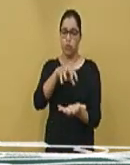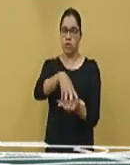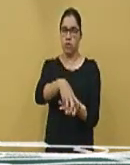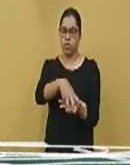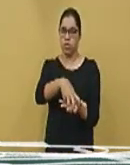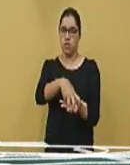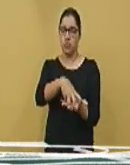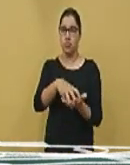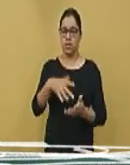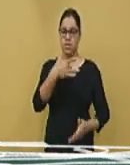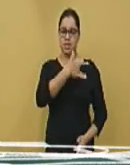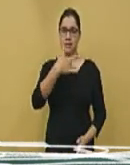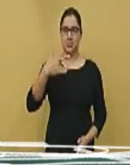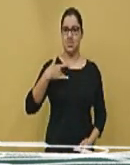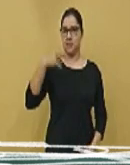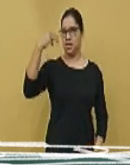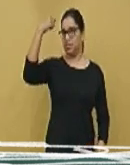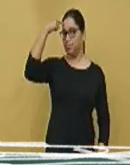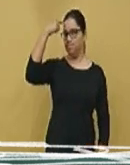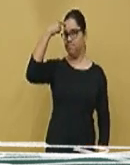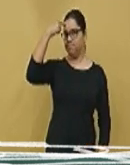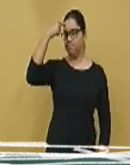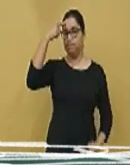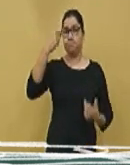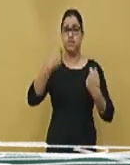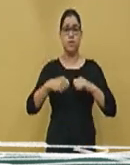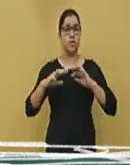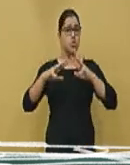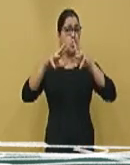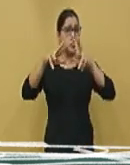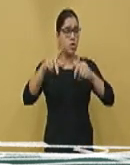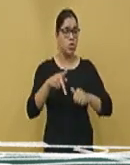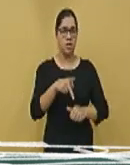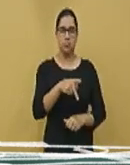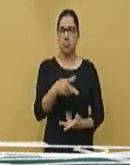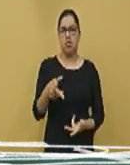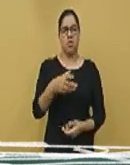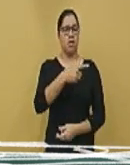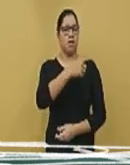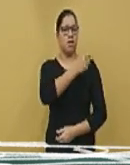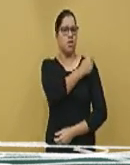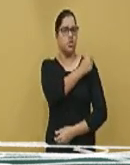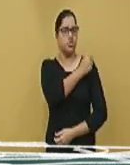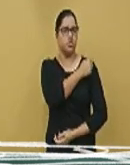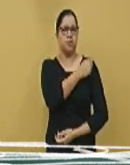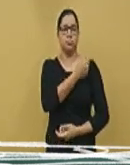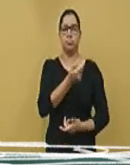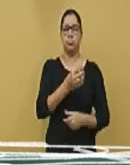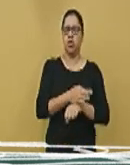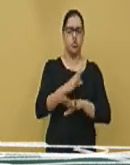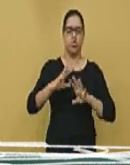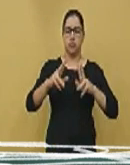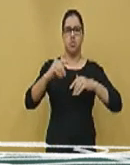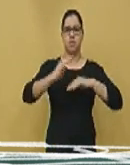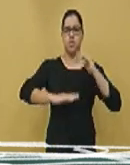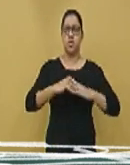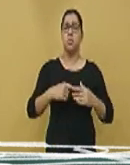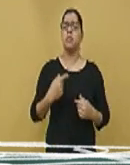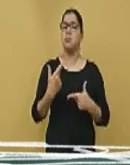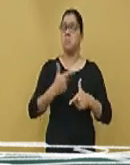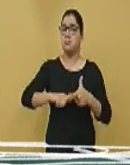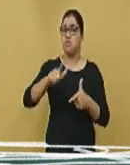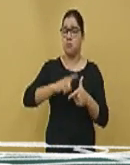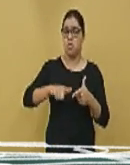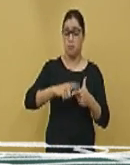técnicos administrativos, docentes, têm apresentado cada vez mais problemas relacionados à saúde psíquica